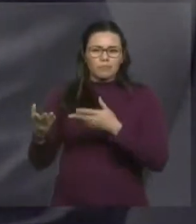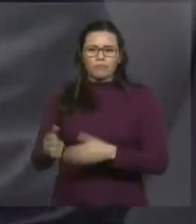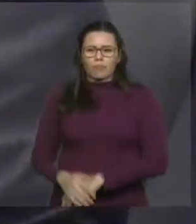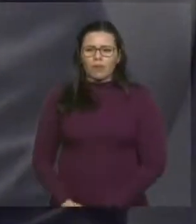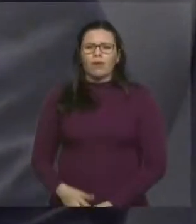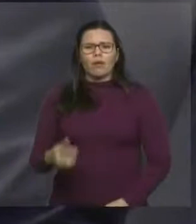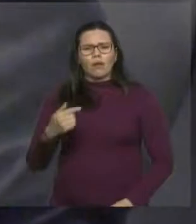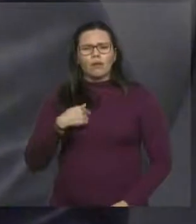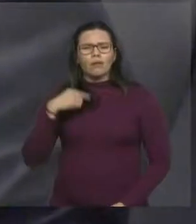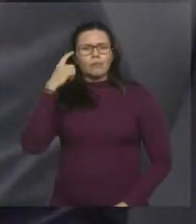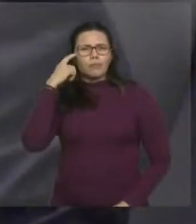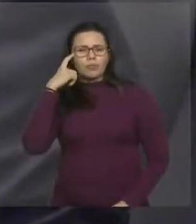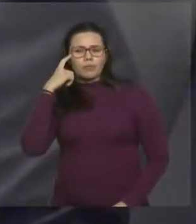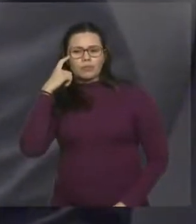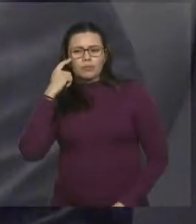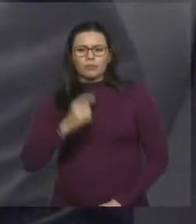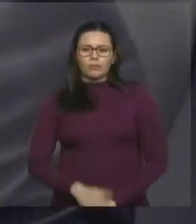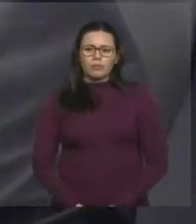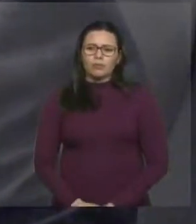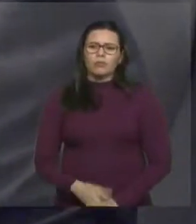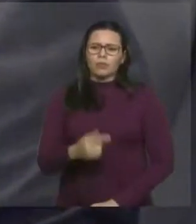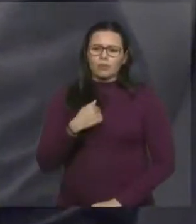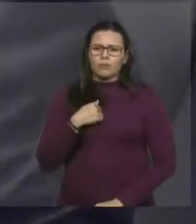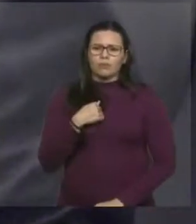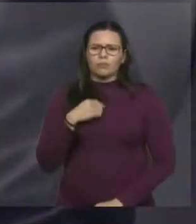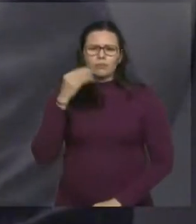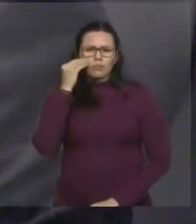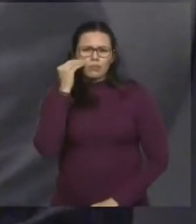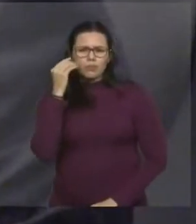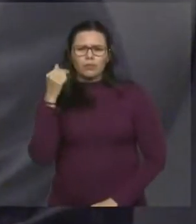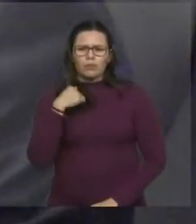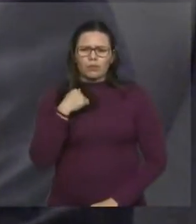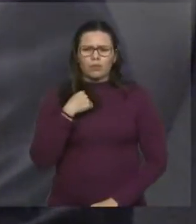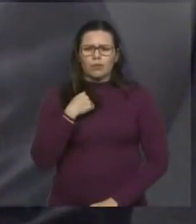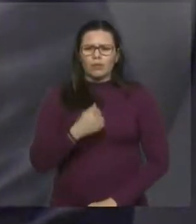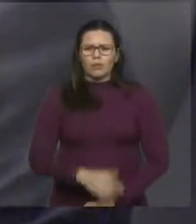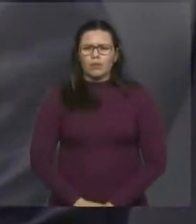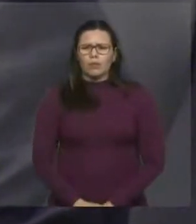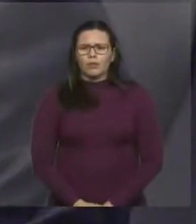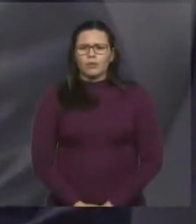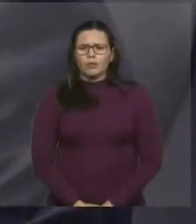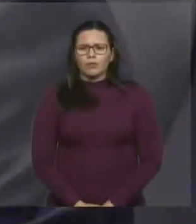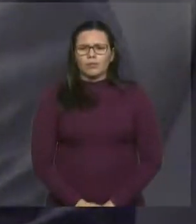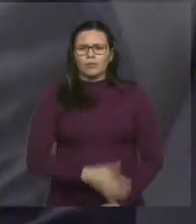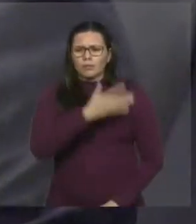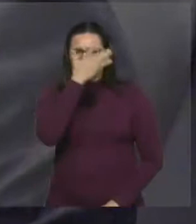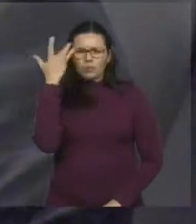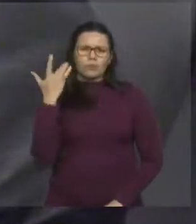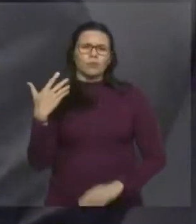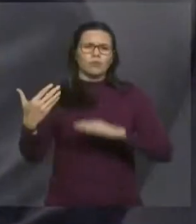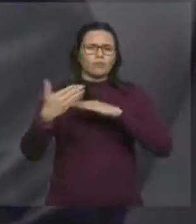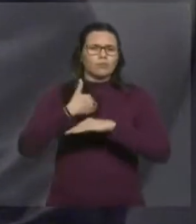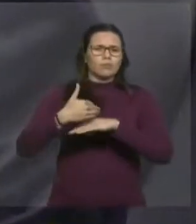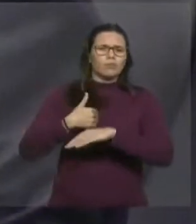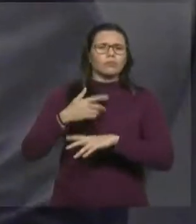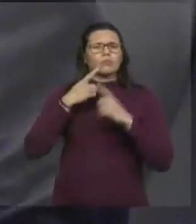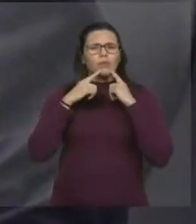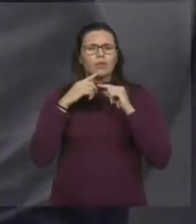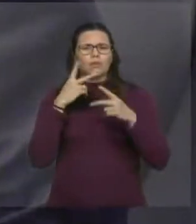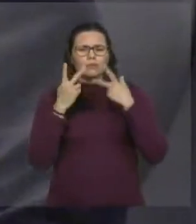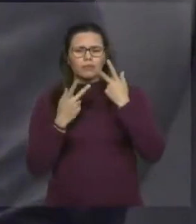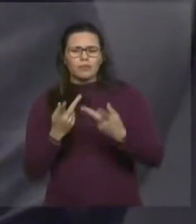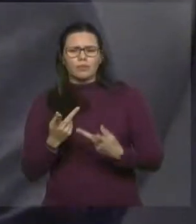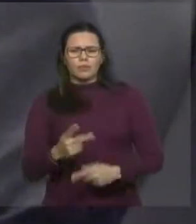realmente vivo dentro disso aí também, com os pedidos do nosso eleitor, da população em geral, tá certo,